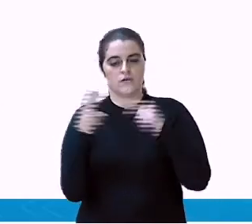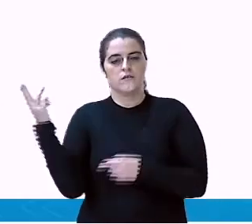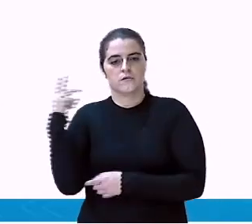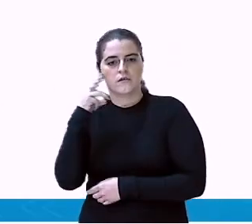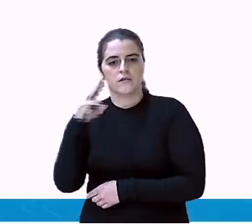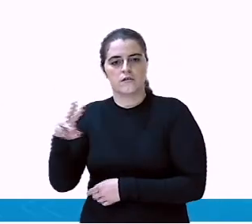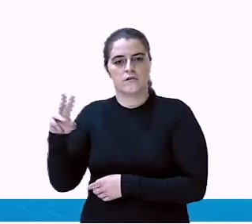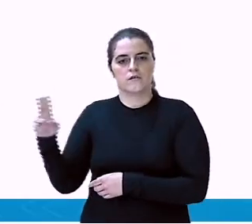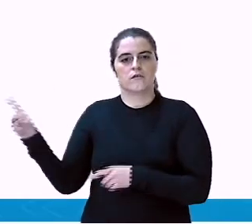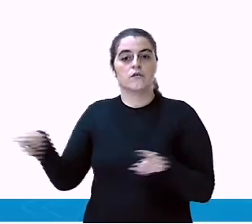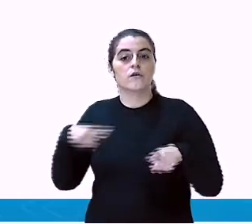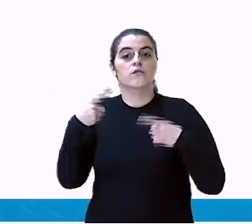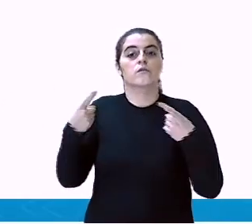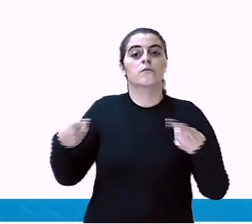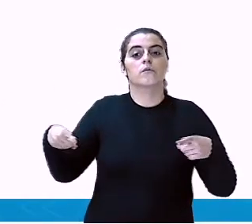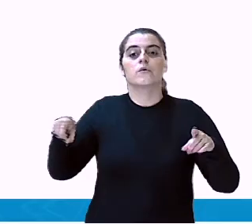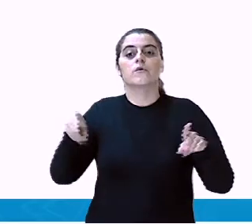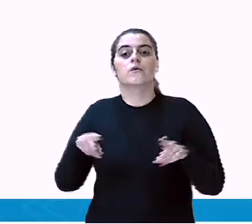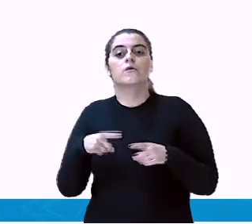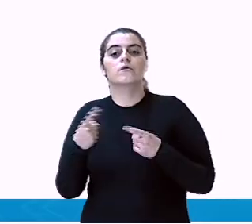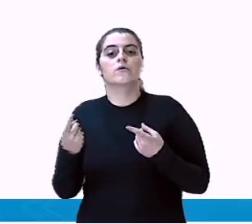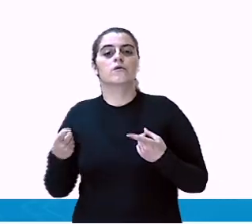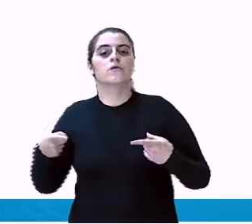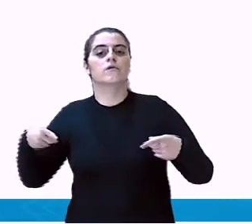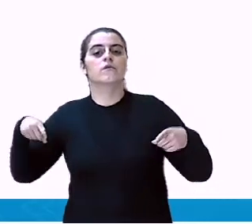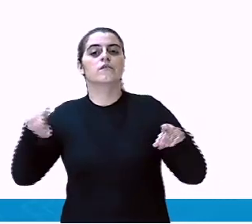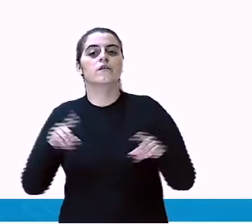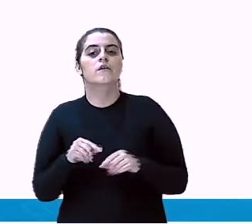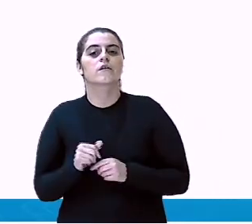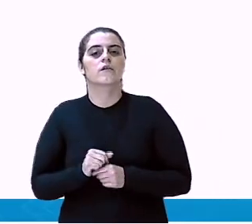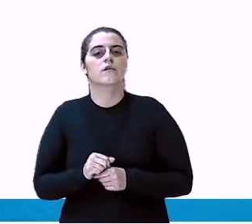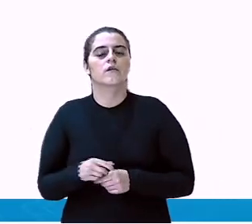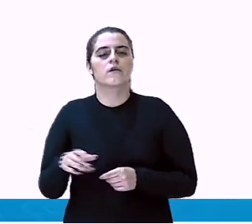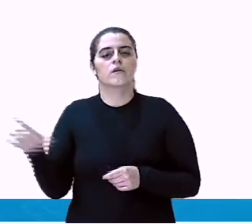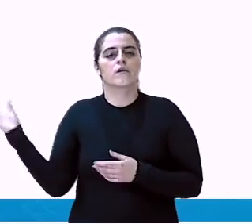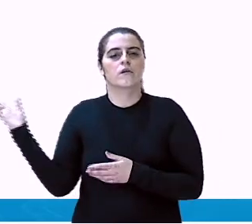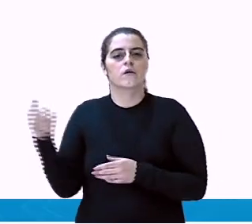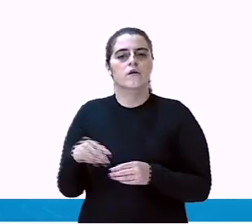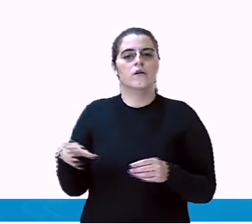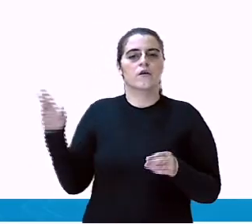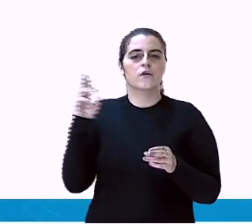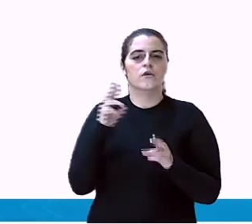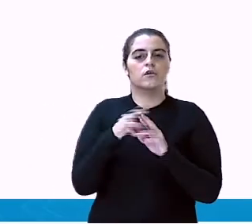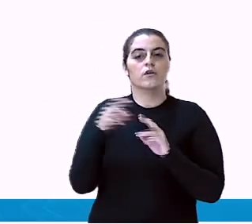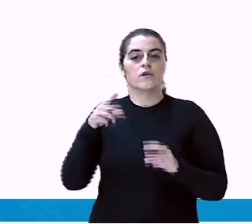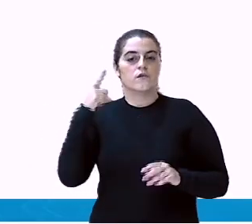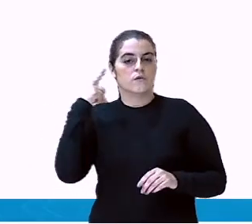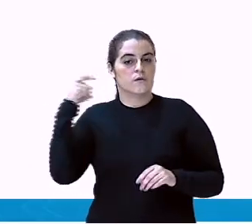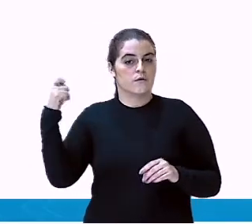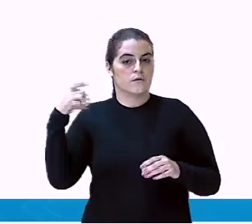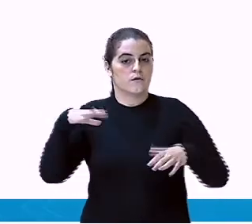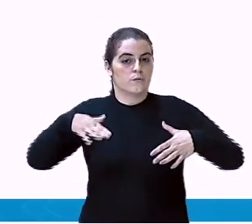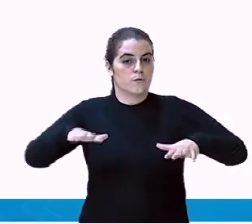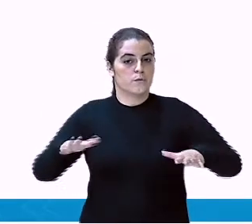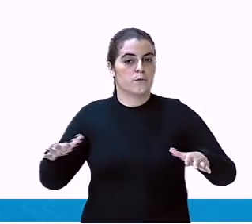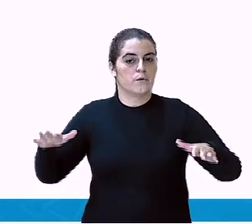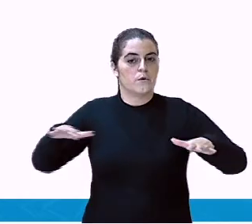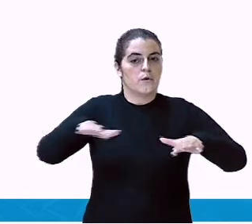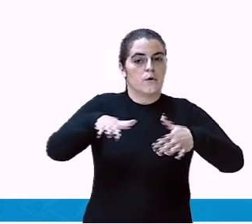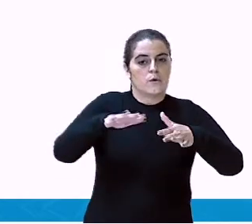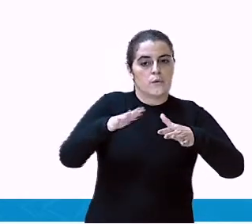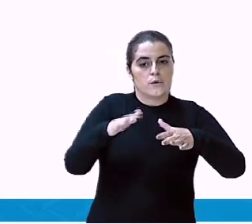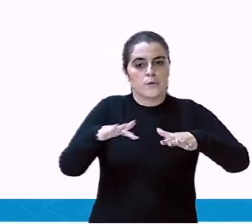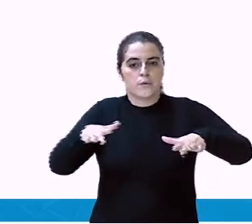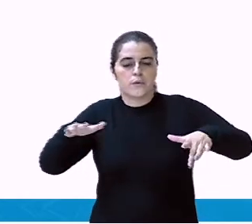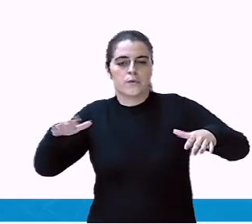musicais, né? Sons emitidos por instrumentos musicais é o resultado de vibrações sonoras regulares. Então